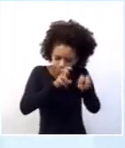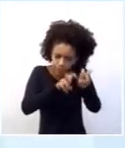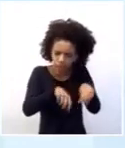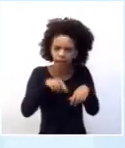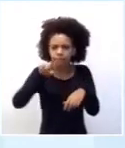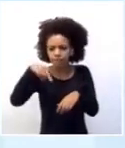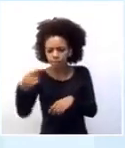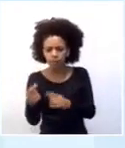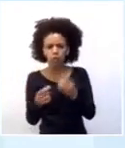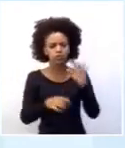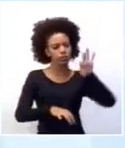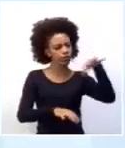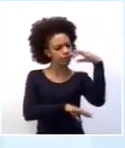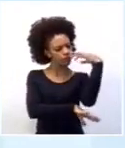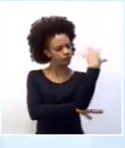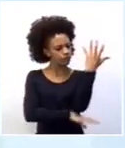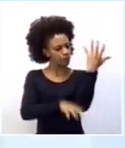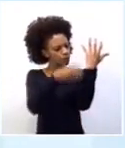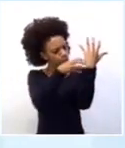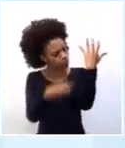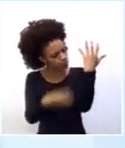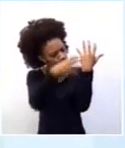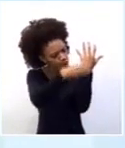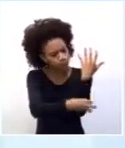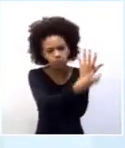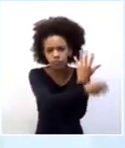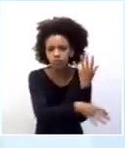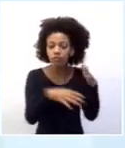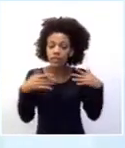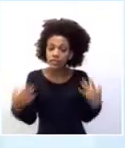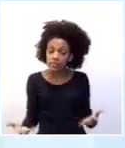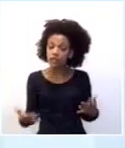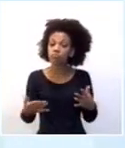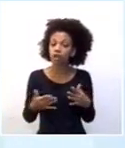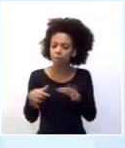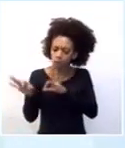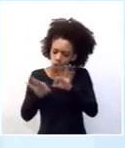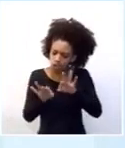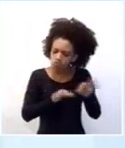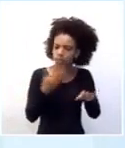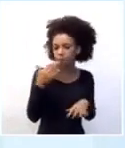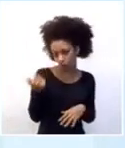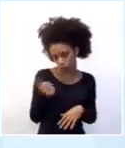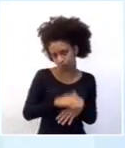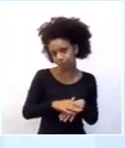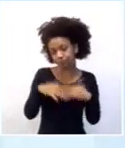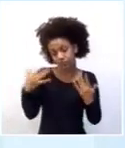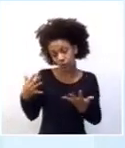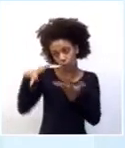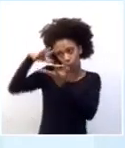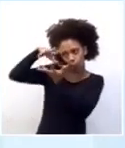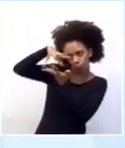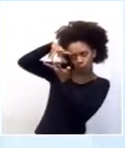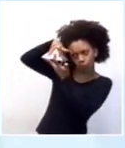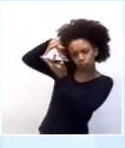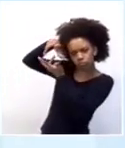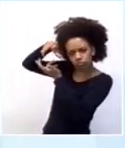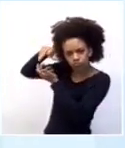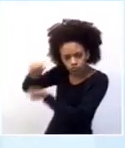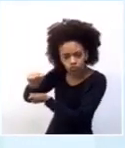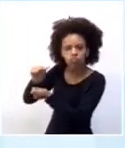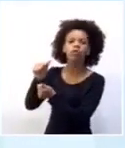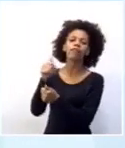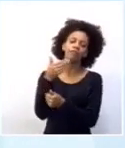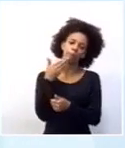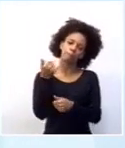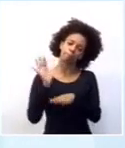Permite que eu me organize de uma forma melhor, tá bom? Então, a astronomia vai ser fundamental. A matemática, eu